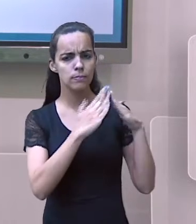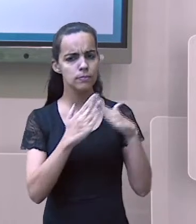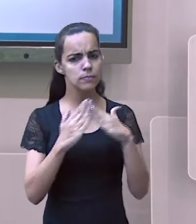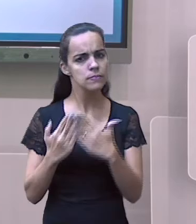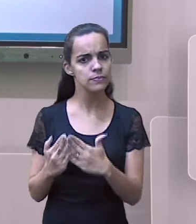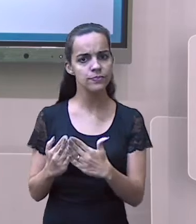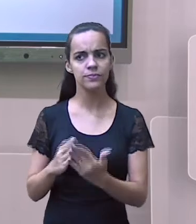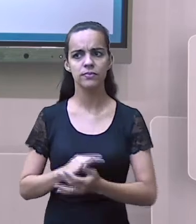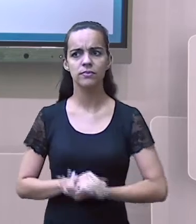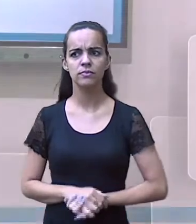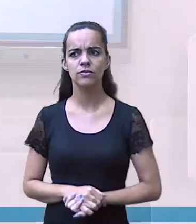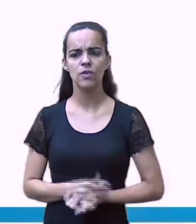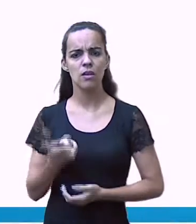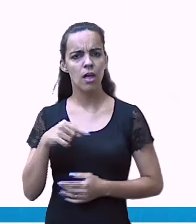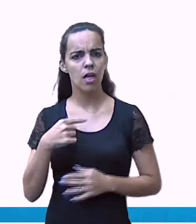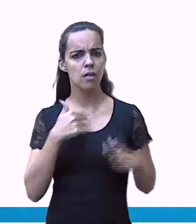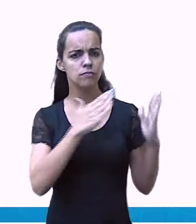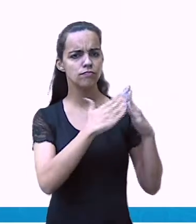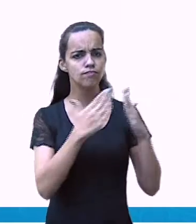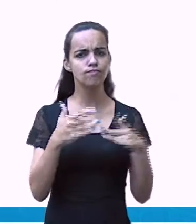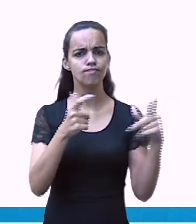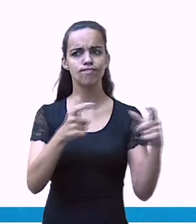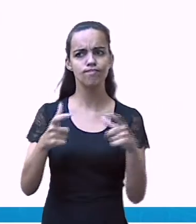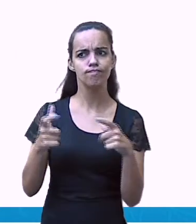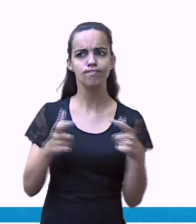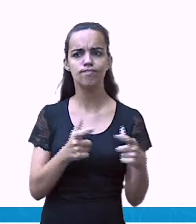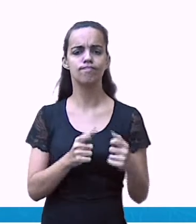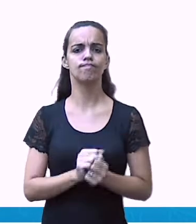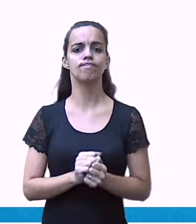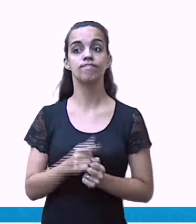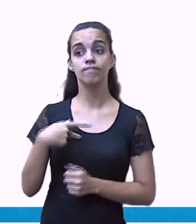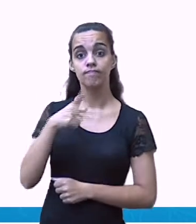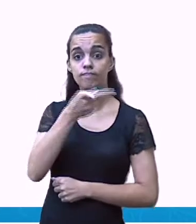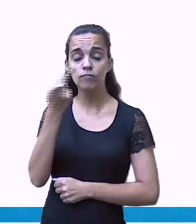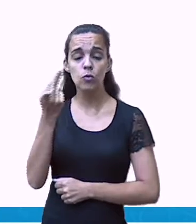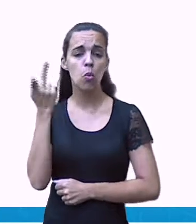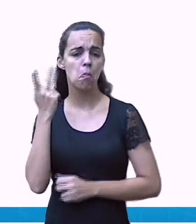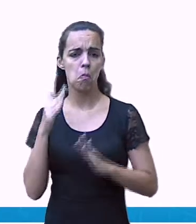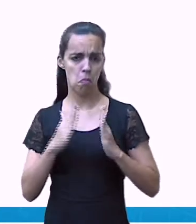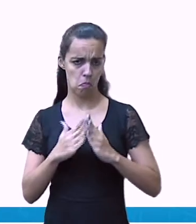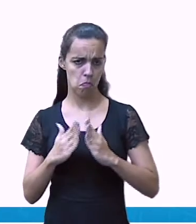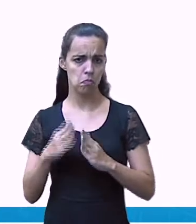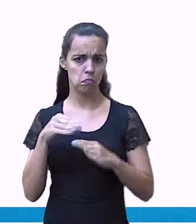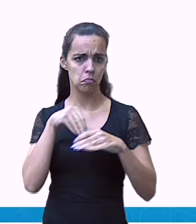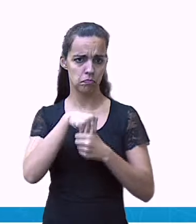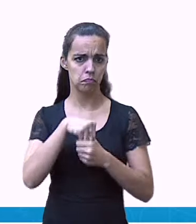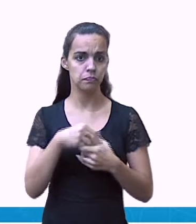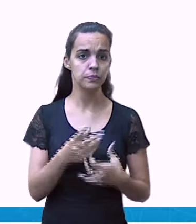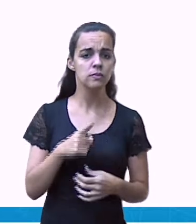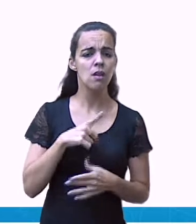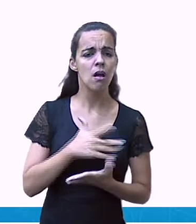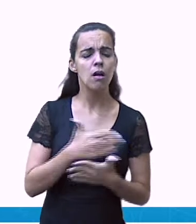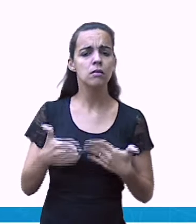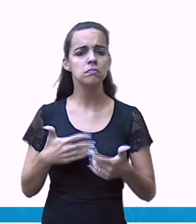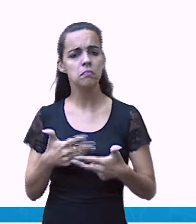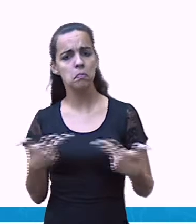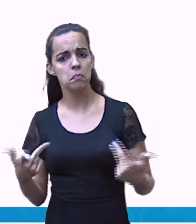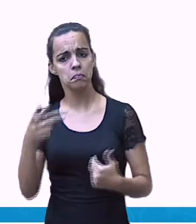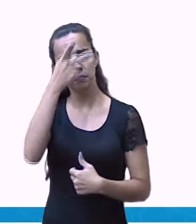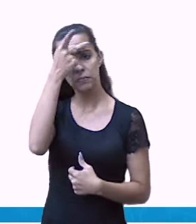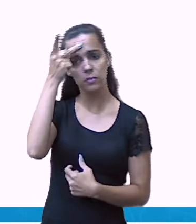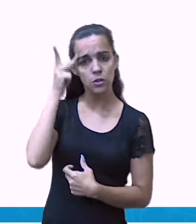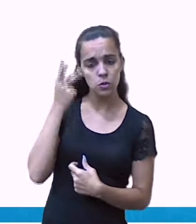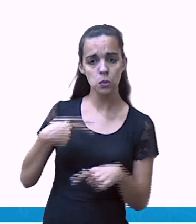Abrigo. Moradia, ela é um local onde as pessoas moram. Tanto pessoas